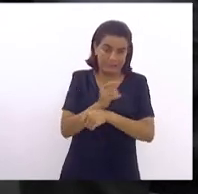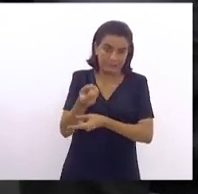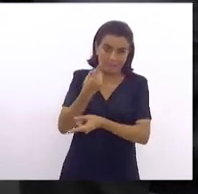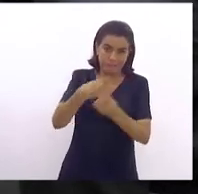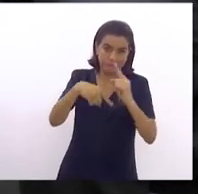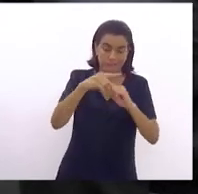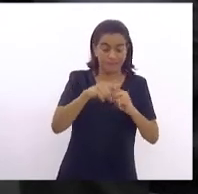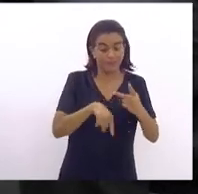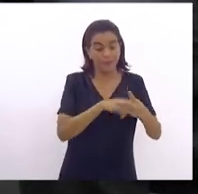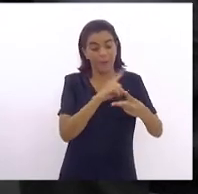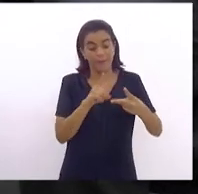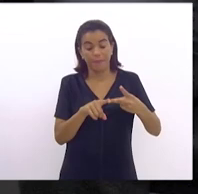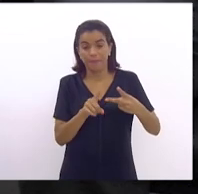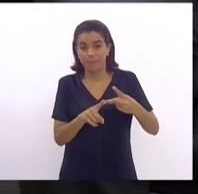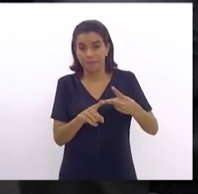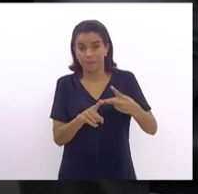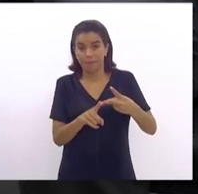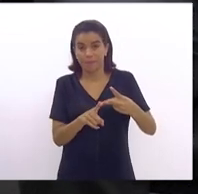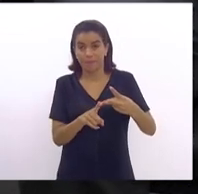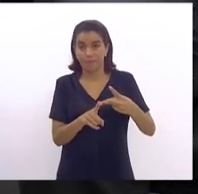E de dois.